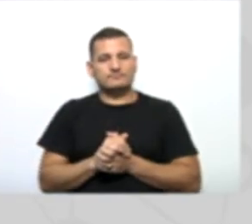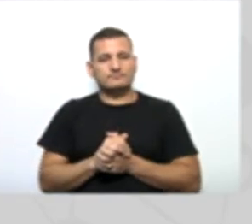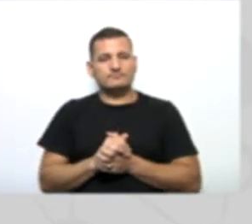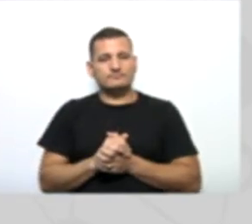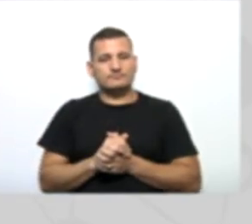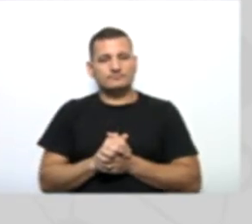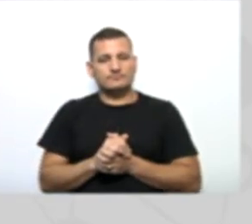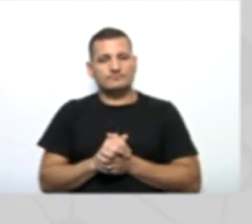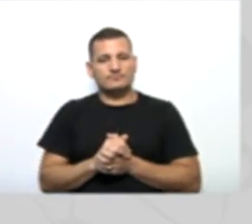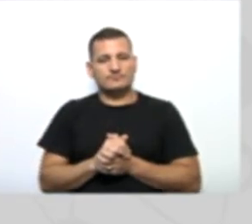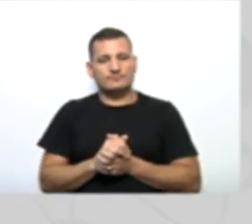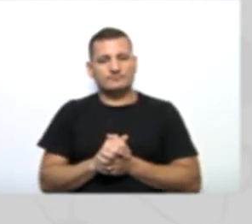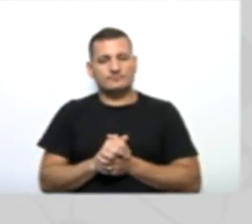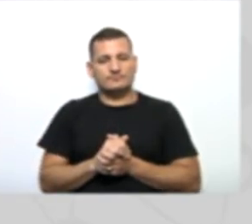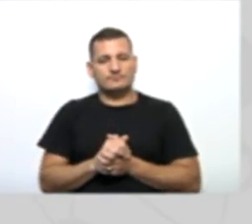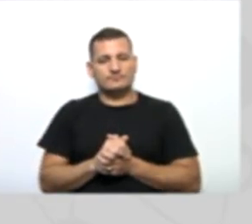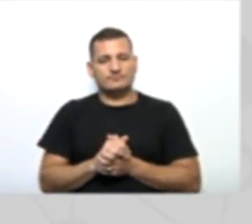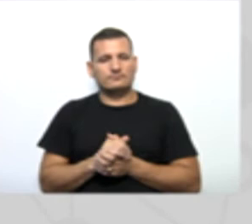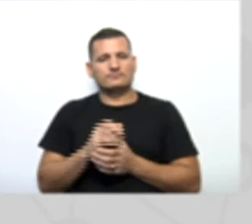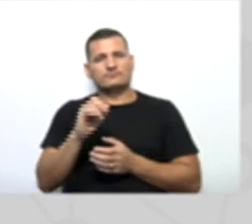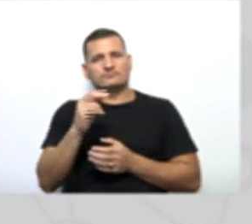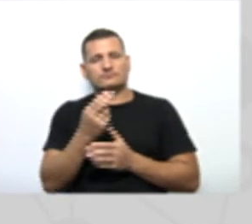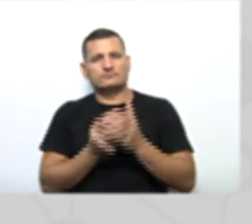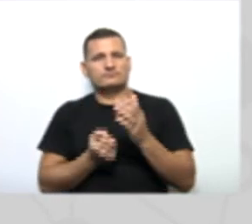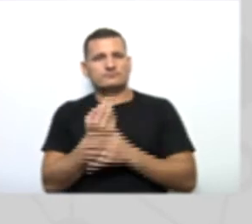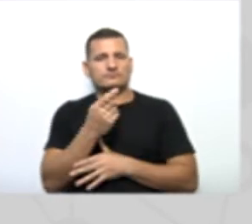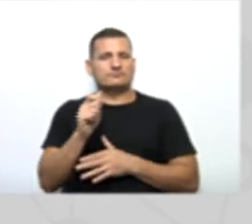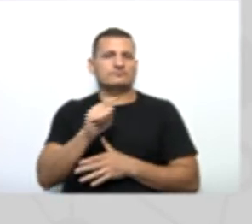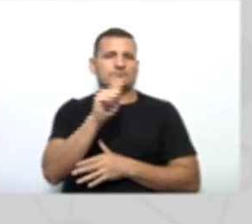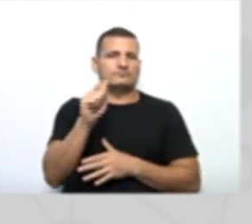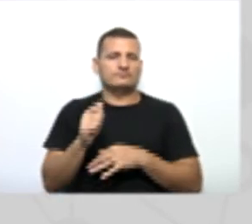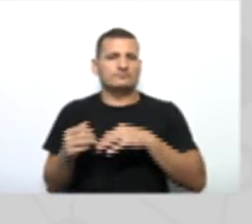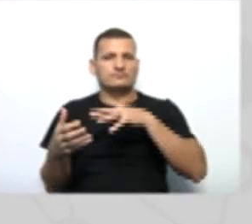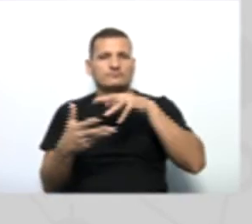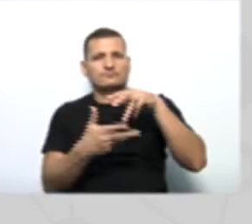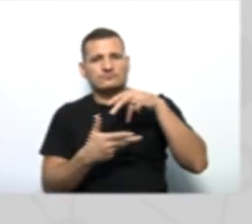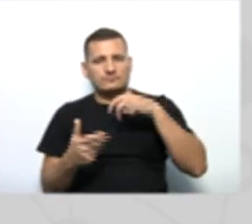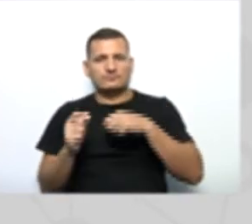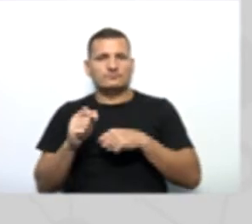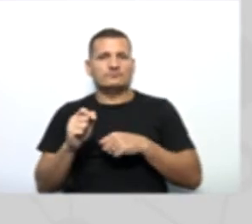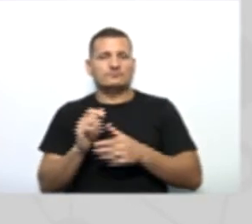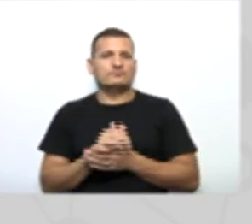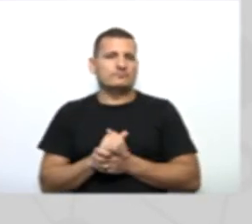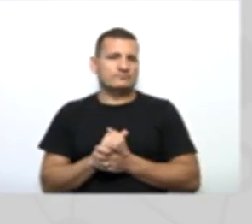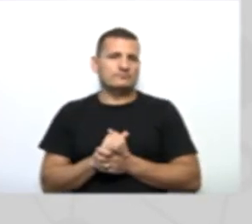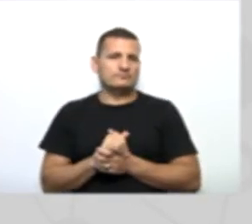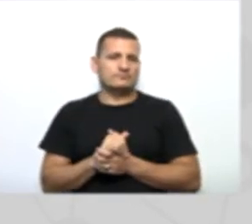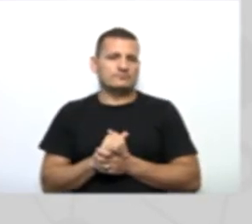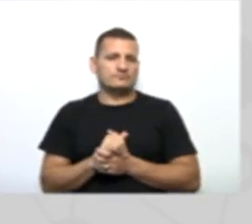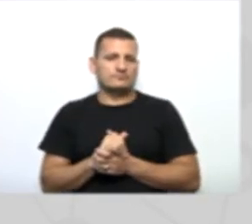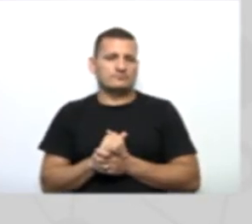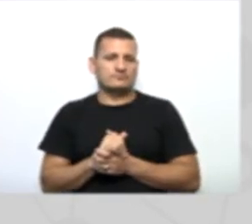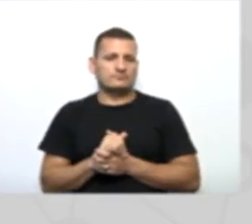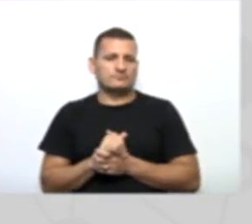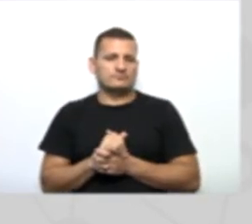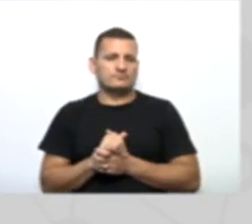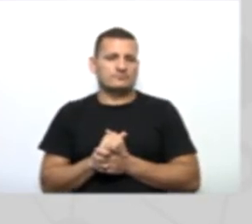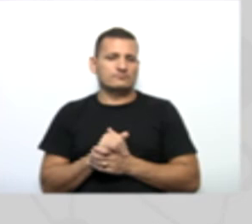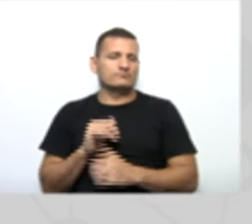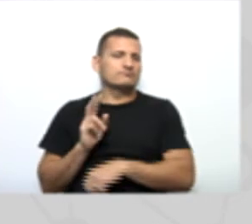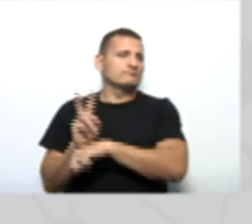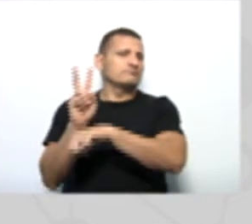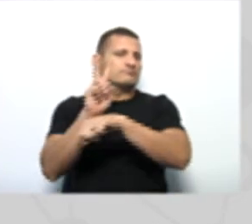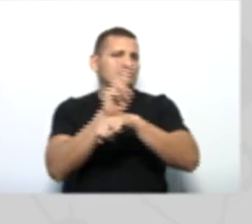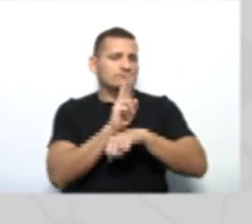era a construção de quê? De uma espécie de associação mundial que contemplasse os países desenvolvidos e em desenvolvimento